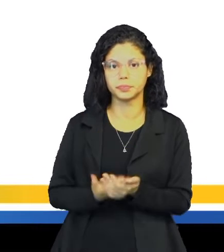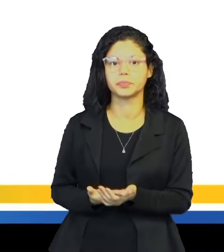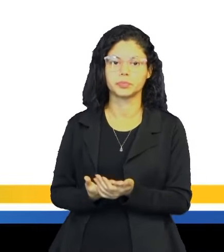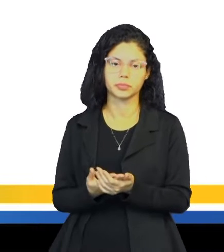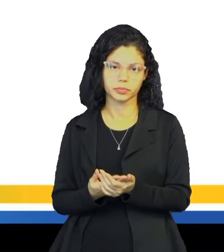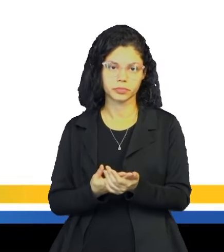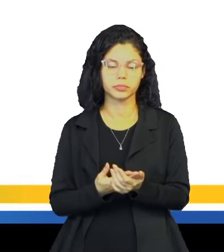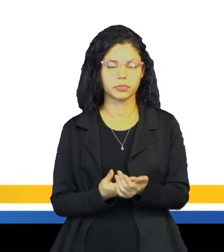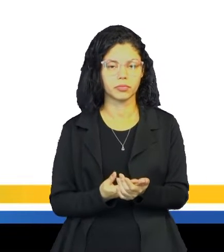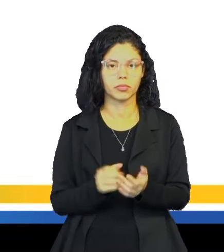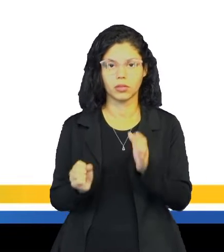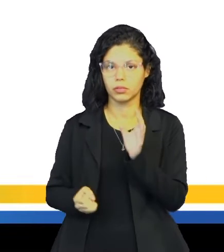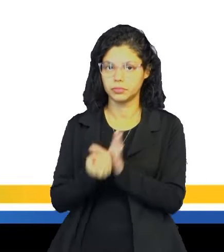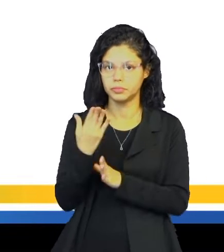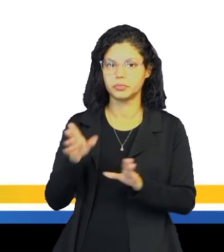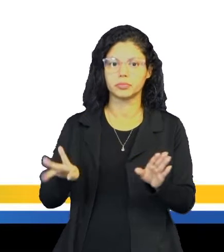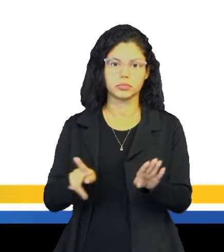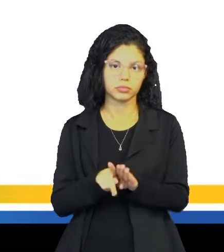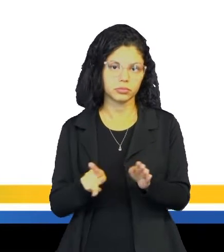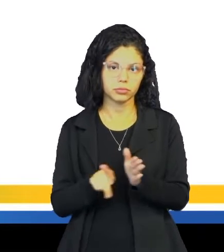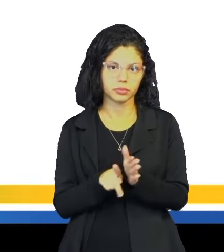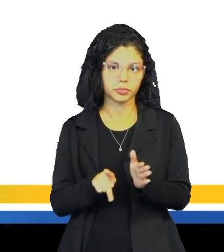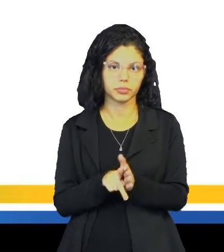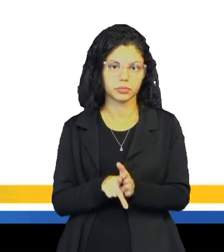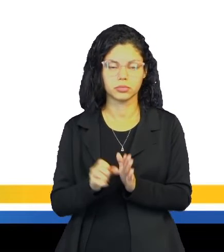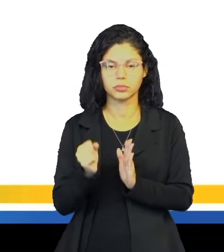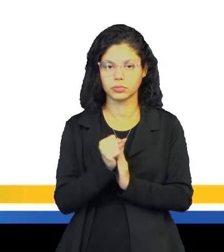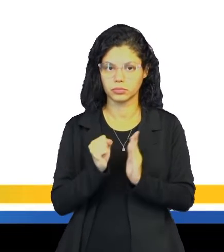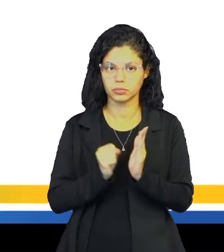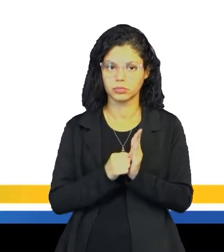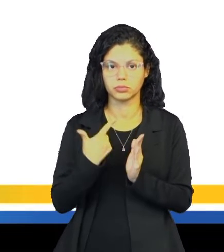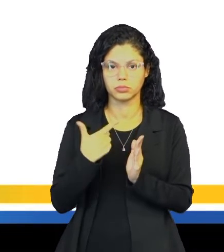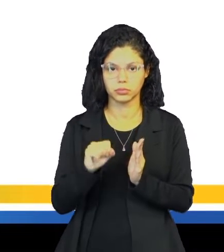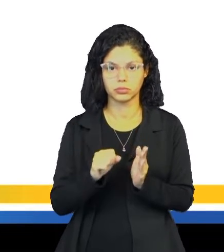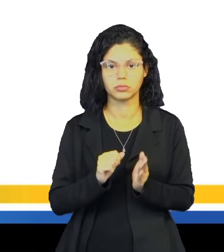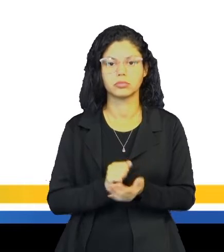né? O movimento de análise, surgido aí no início do século XX, né?